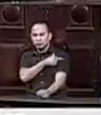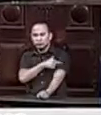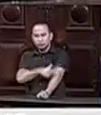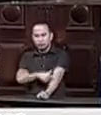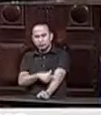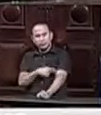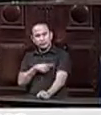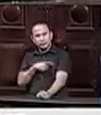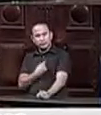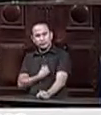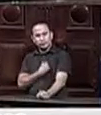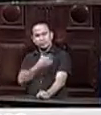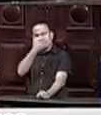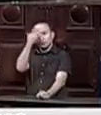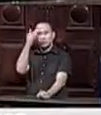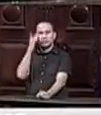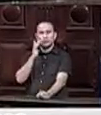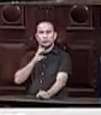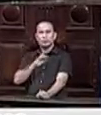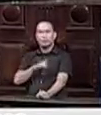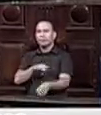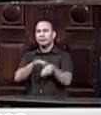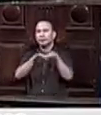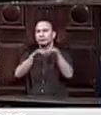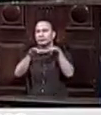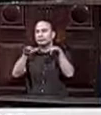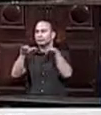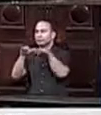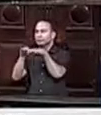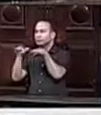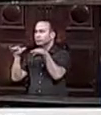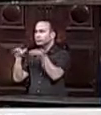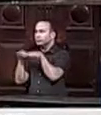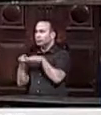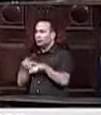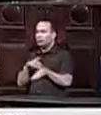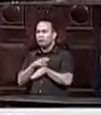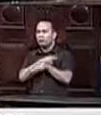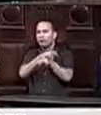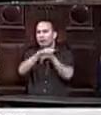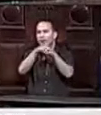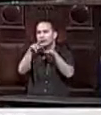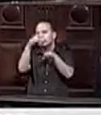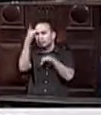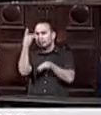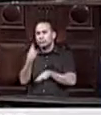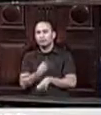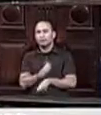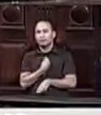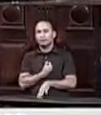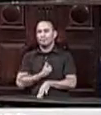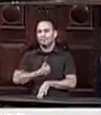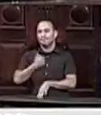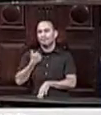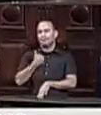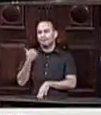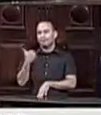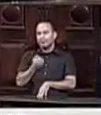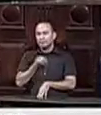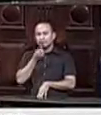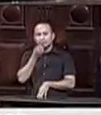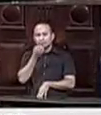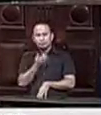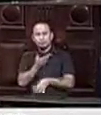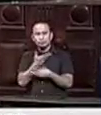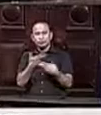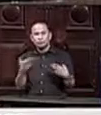desses servidores e as galerias lotadas de servidores foi o primeiro passo para esse dia que eu considero